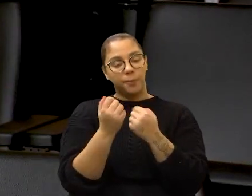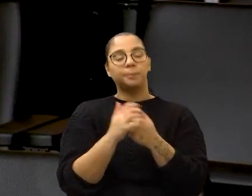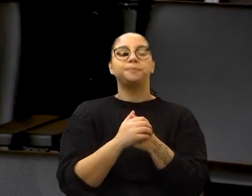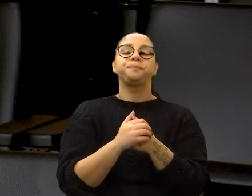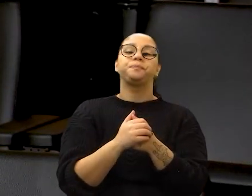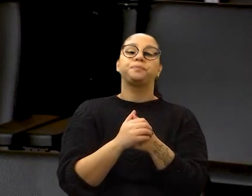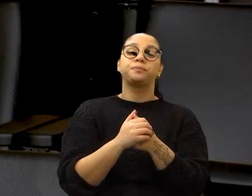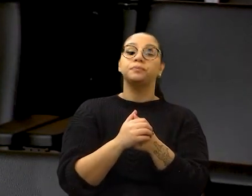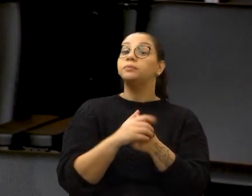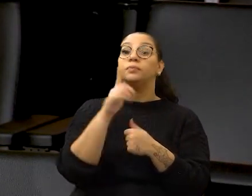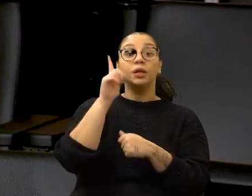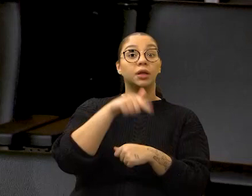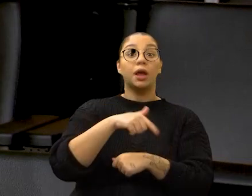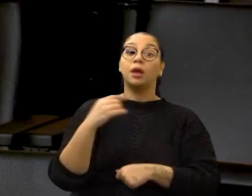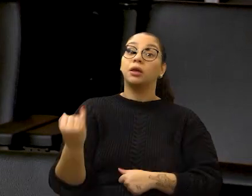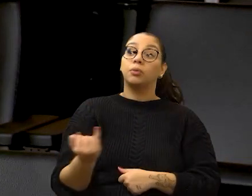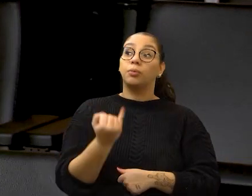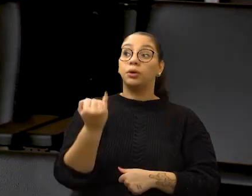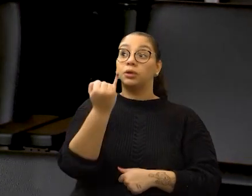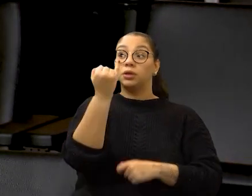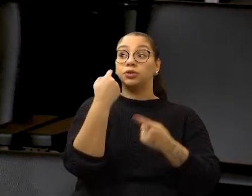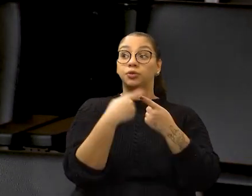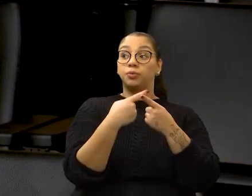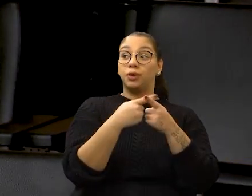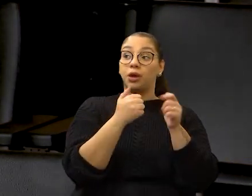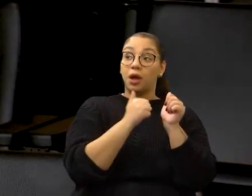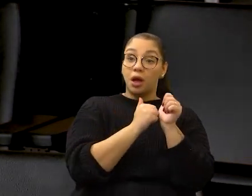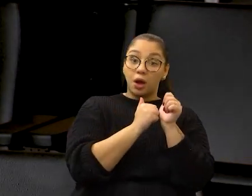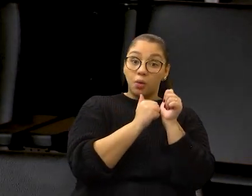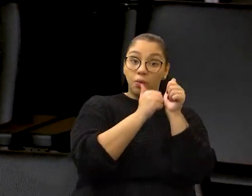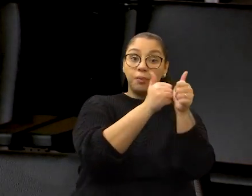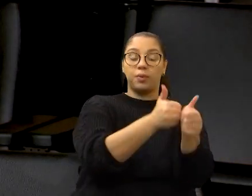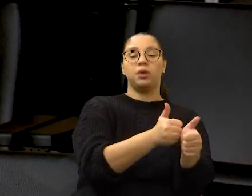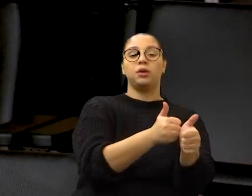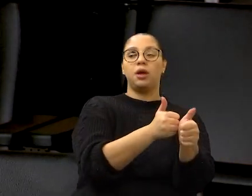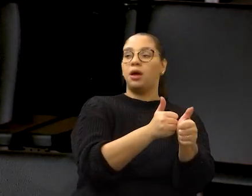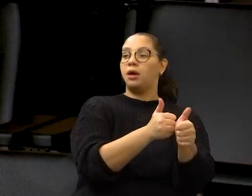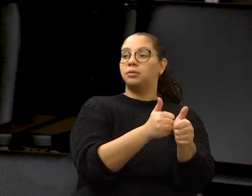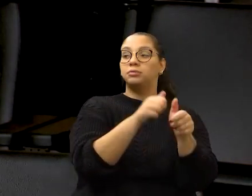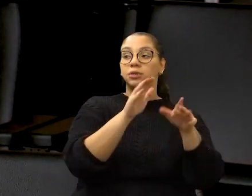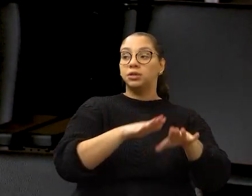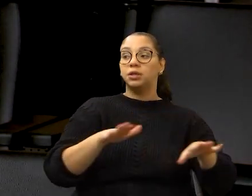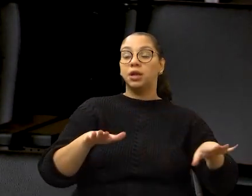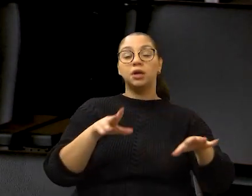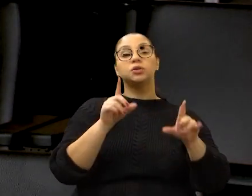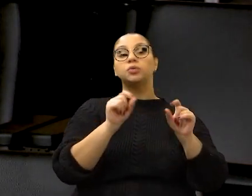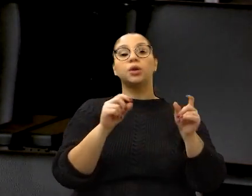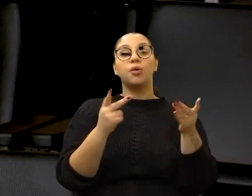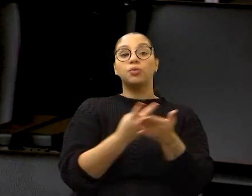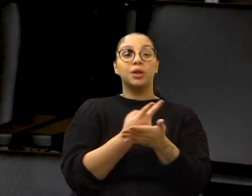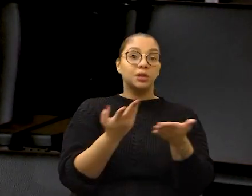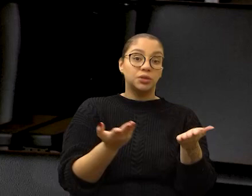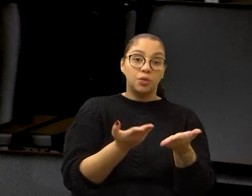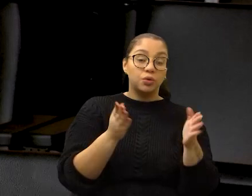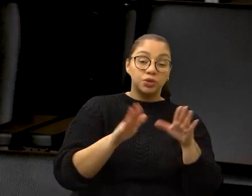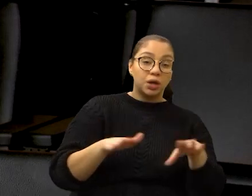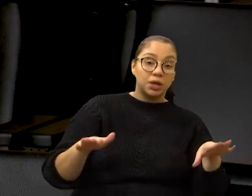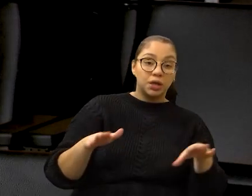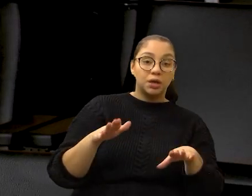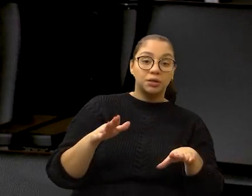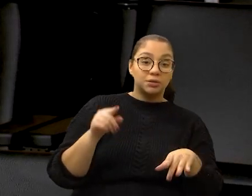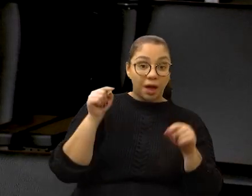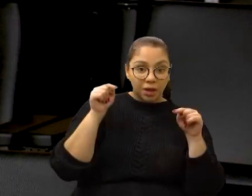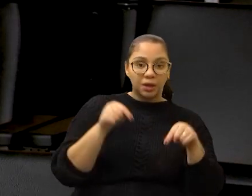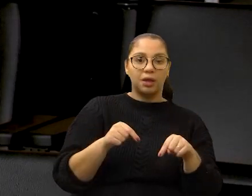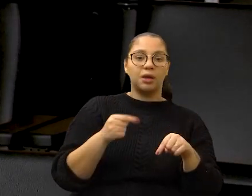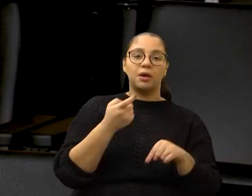sociais, que é de extrema importância, porque é o acompanhamento das crianças. O que acontece hoje com nossas crianças,